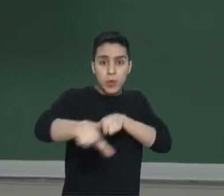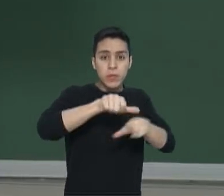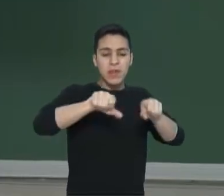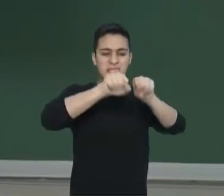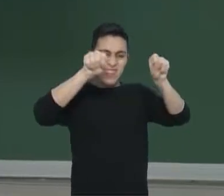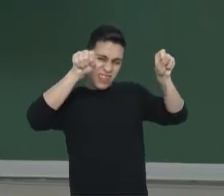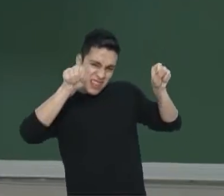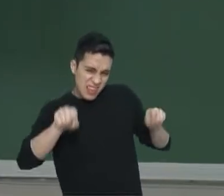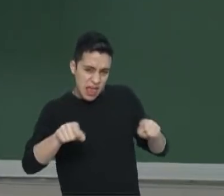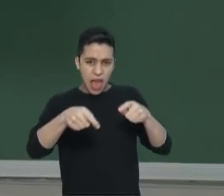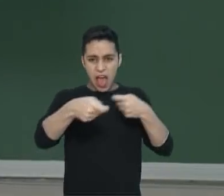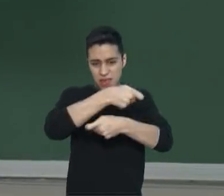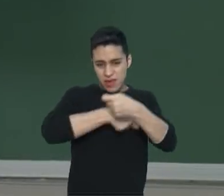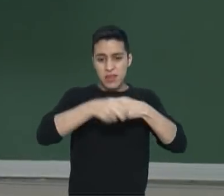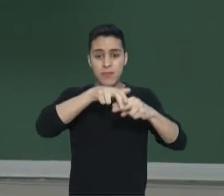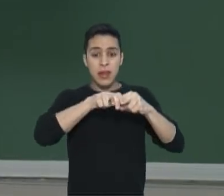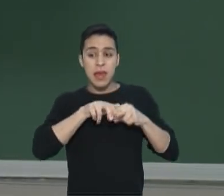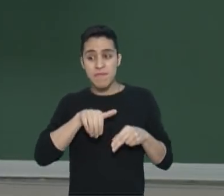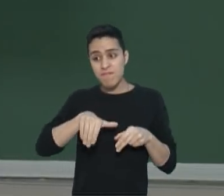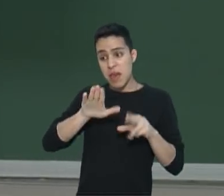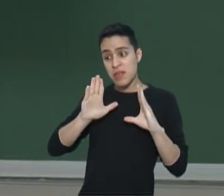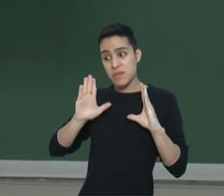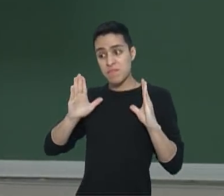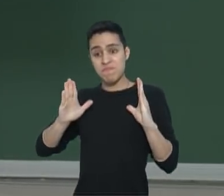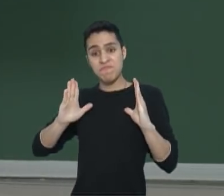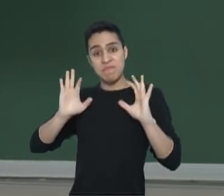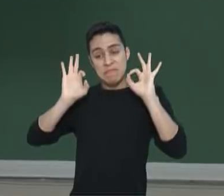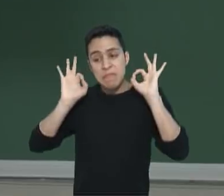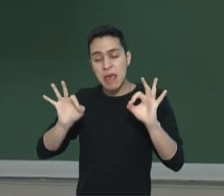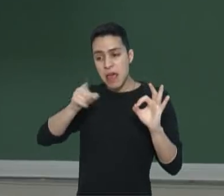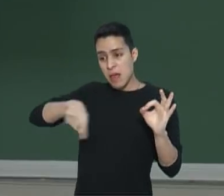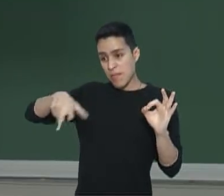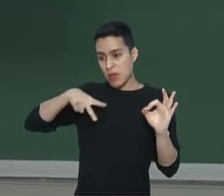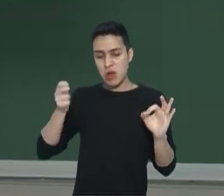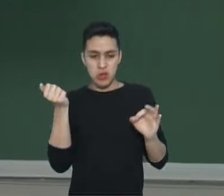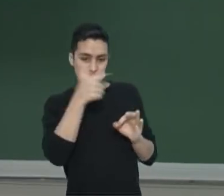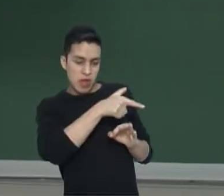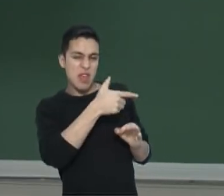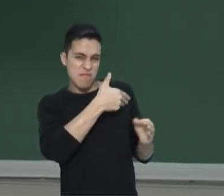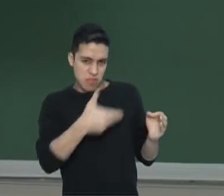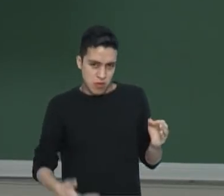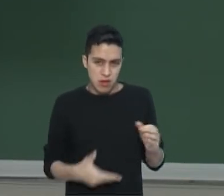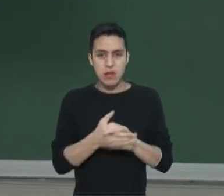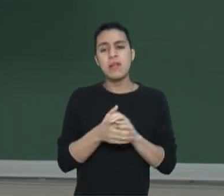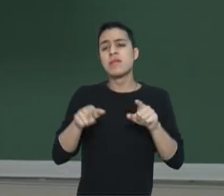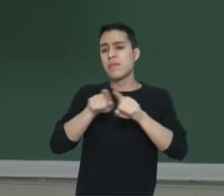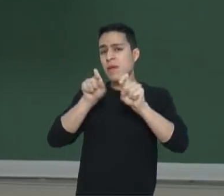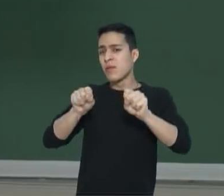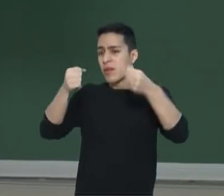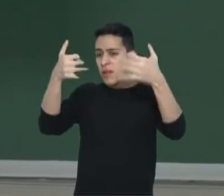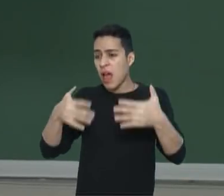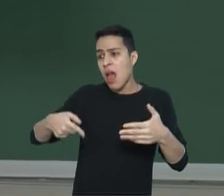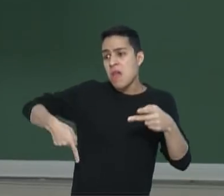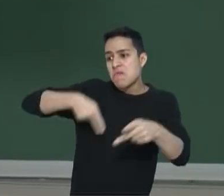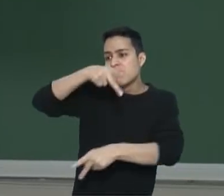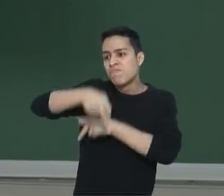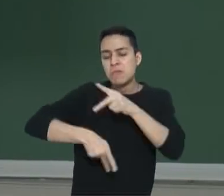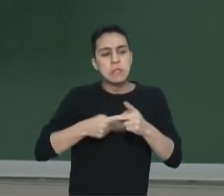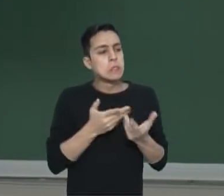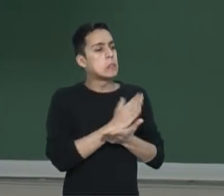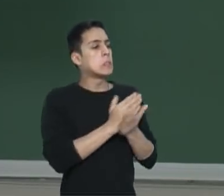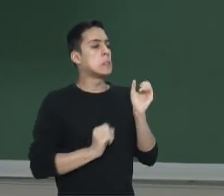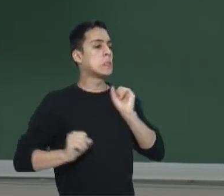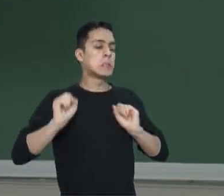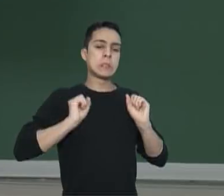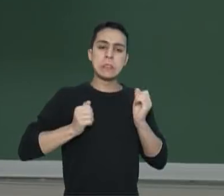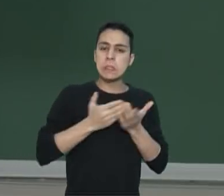privilegiava o público para o privado, né? Você também poderia falar da insatisfação popular da plebe, que também é muito grande aí por